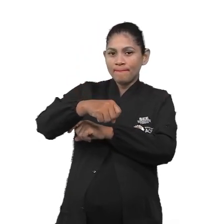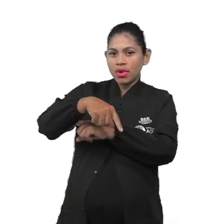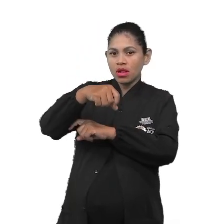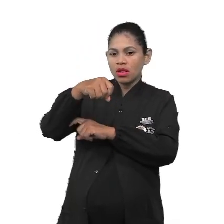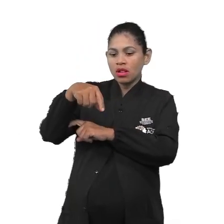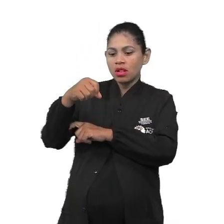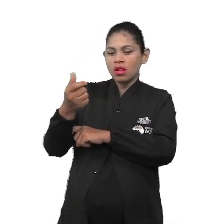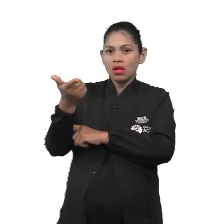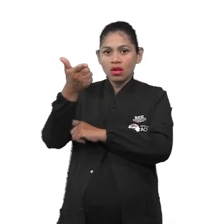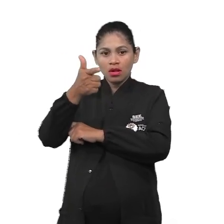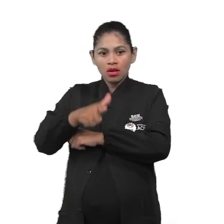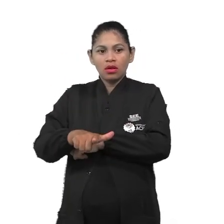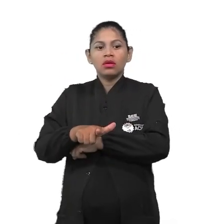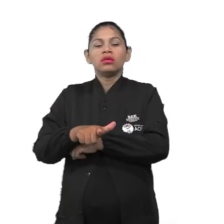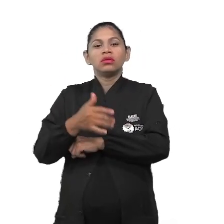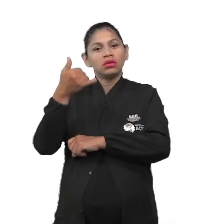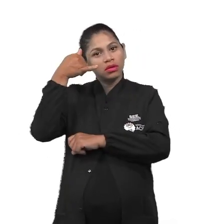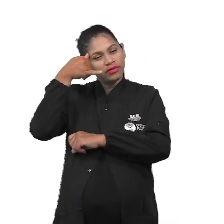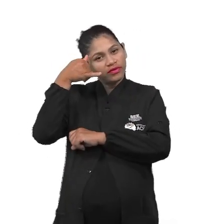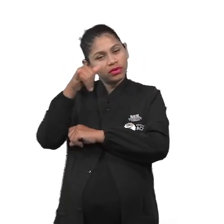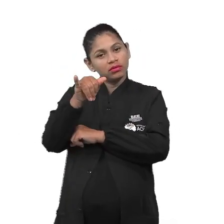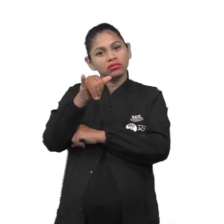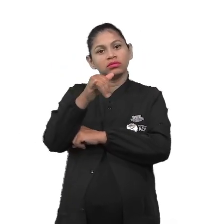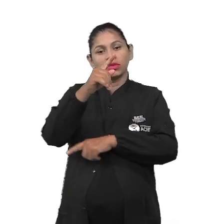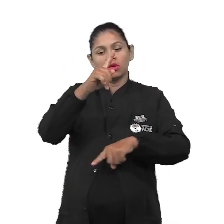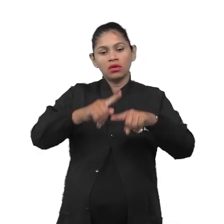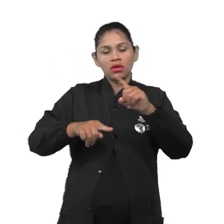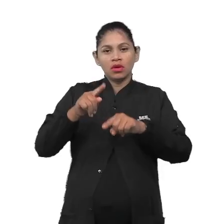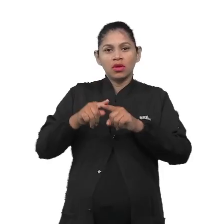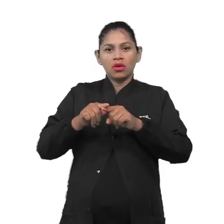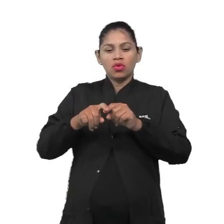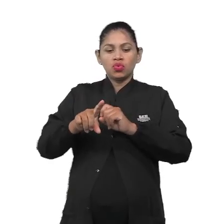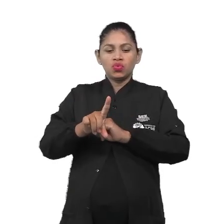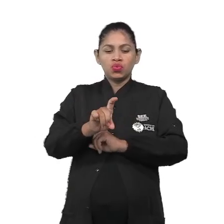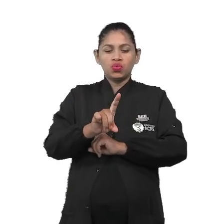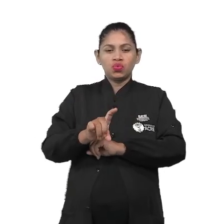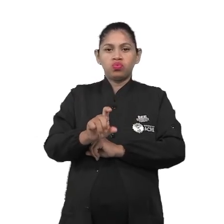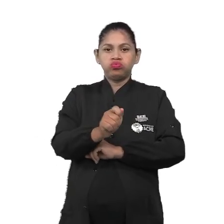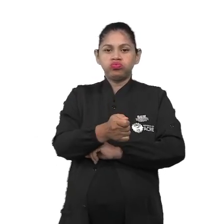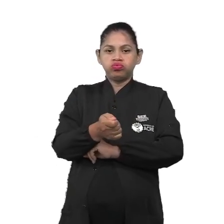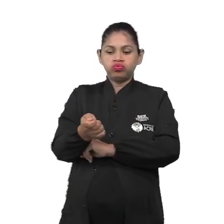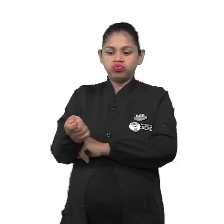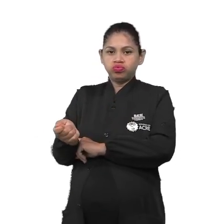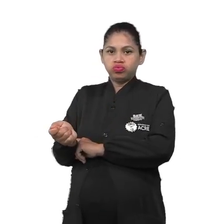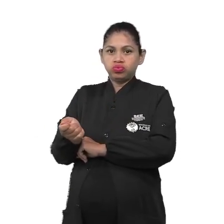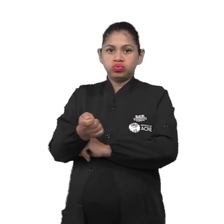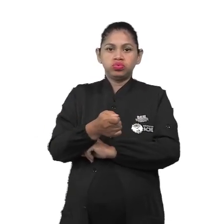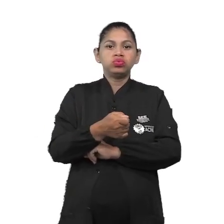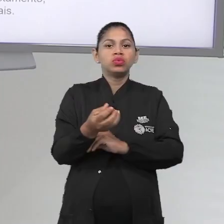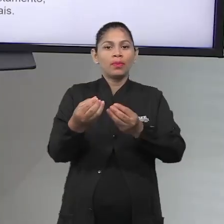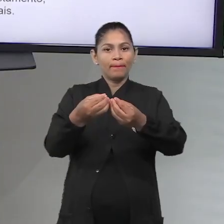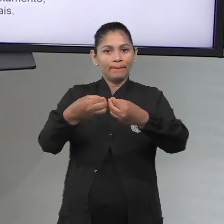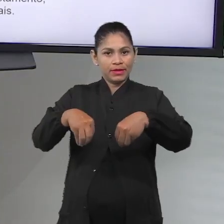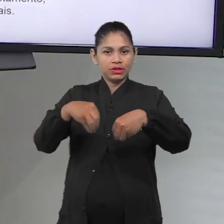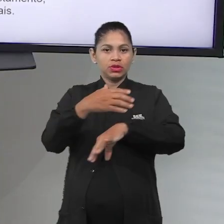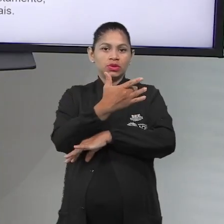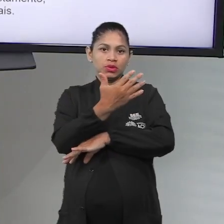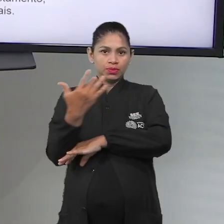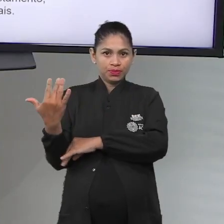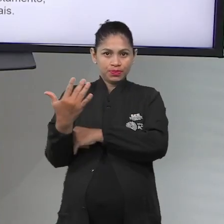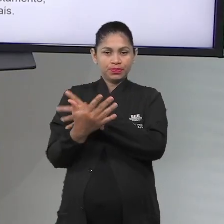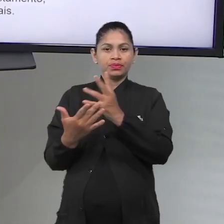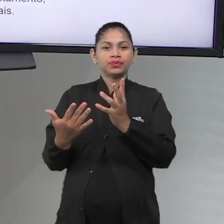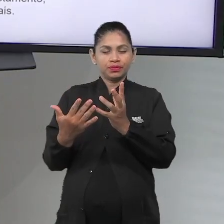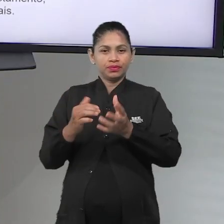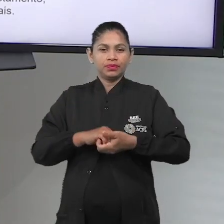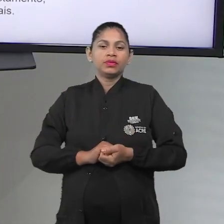químicos nocivos e proteger habitats naturais. Então, essas são formas de